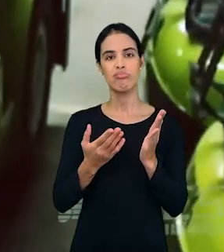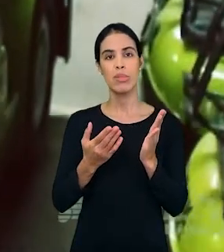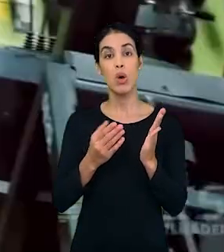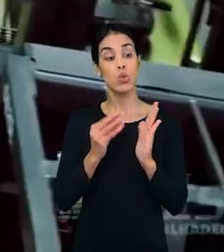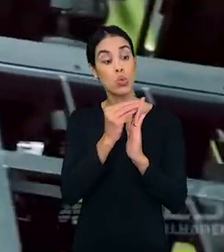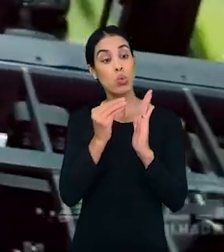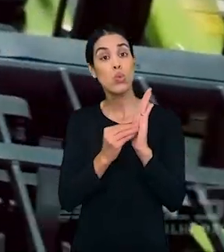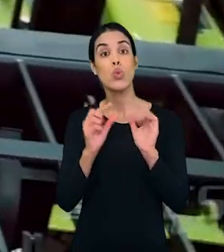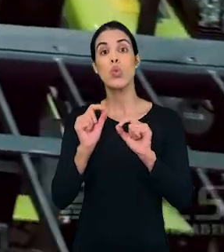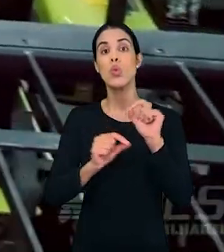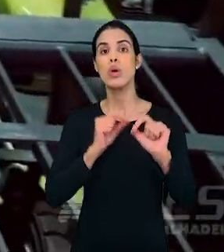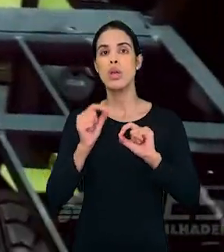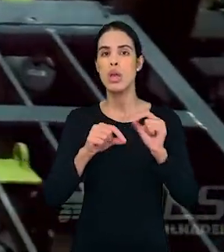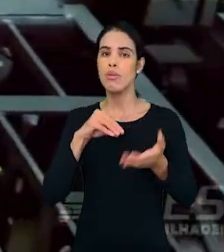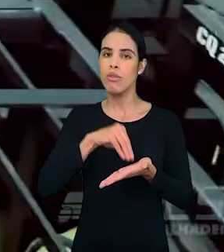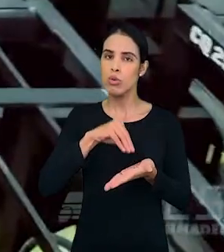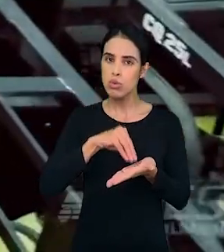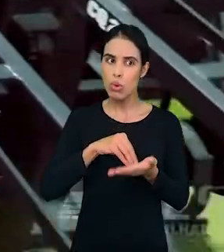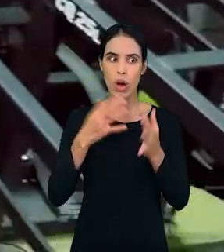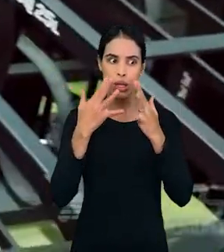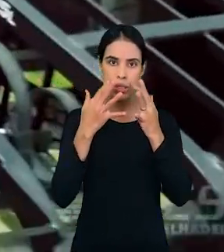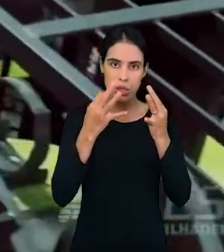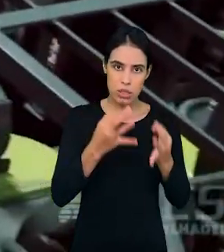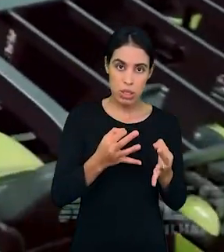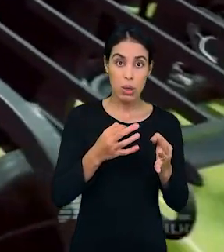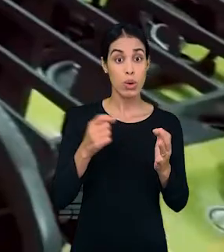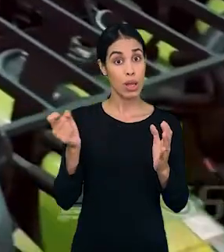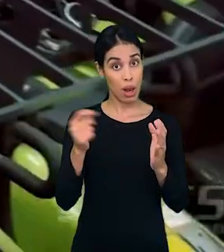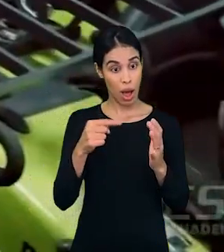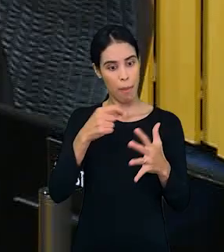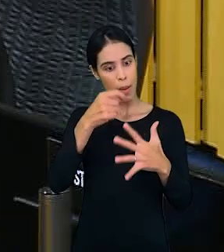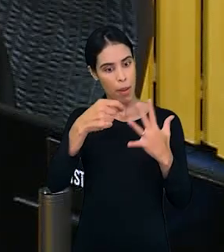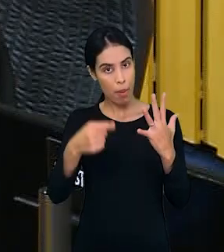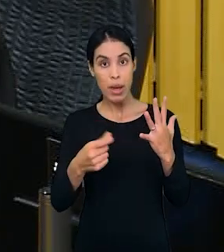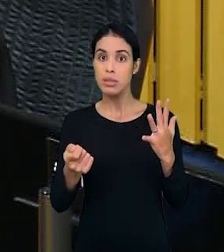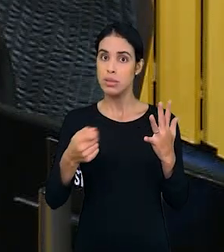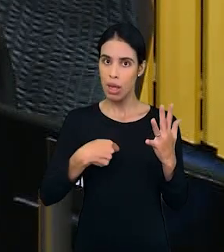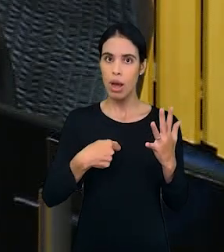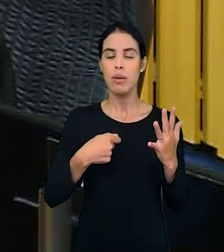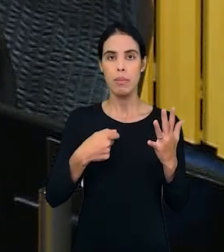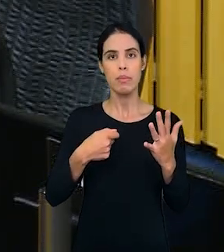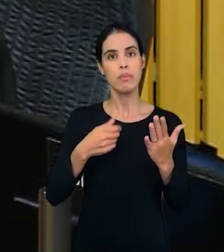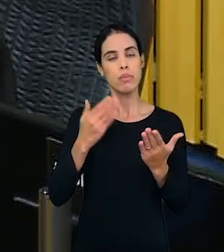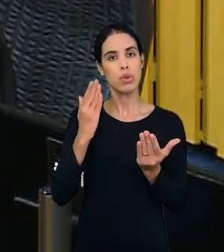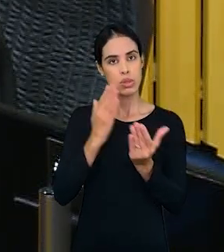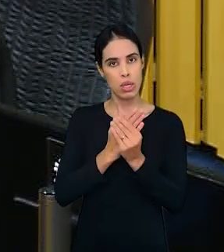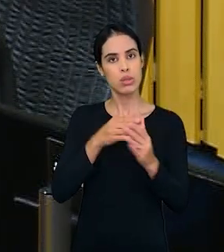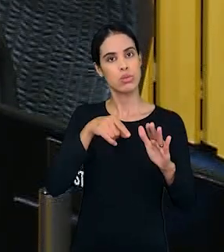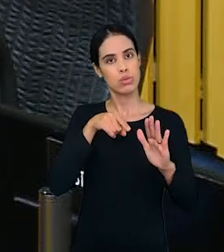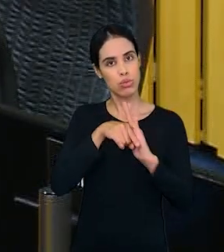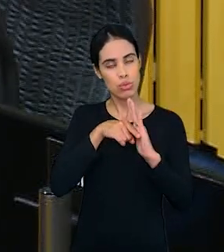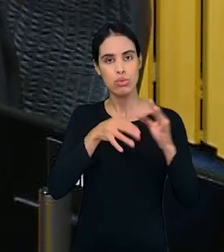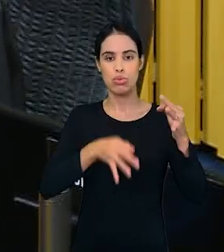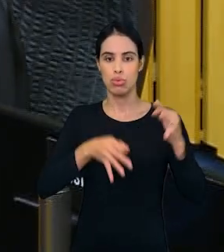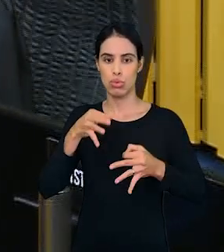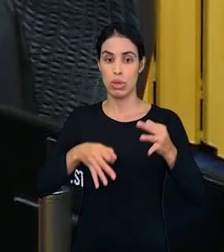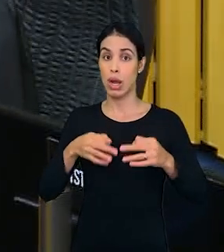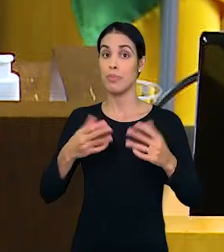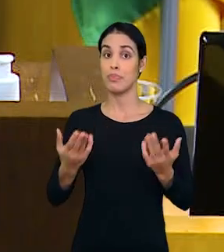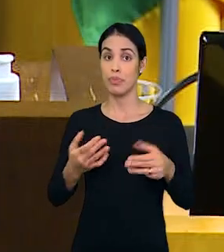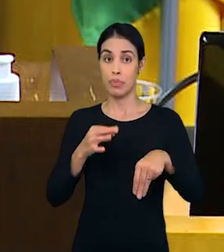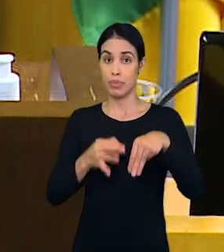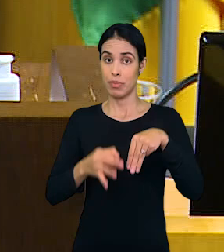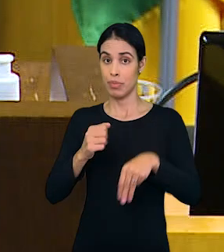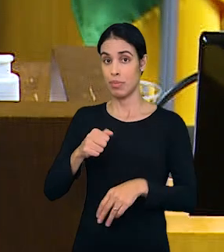o conteúdo, que atende aos requisitos de admissibilidade. No TST, o relator do caso na sexta turma,